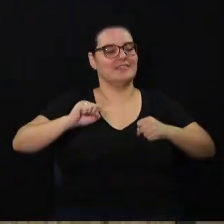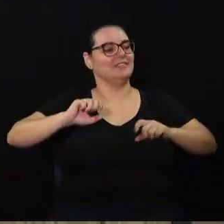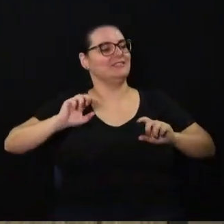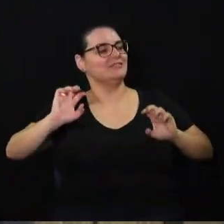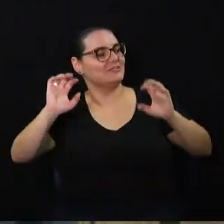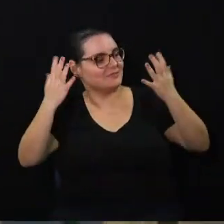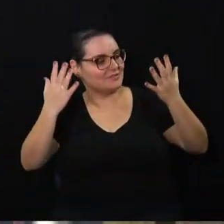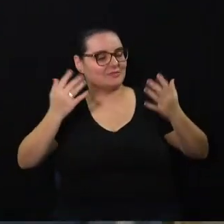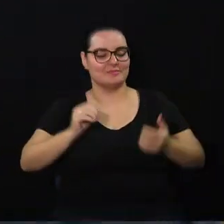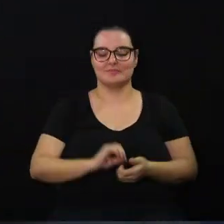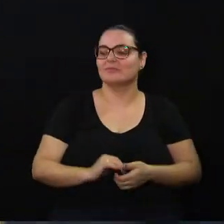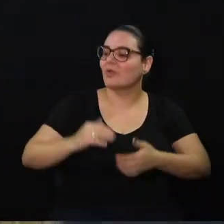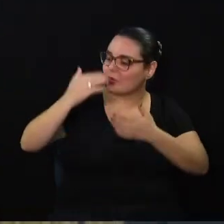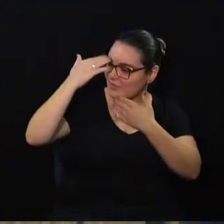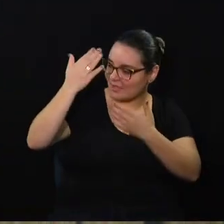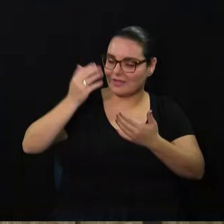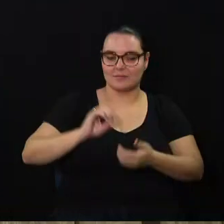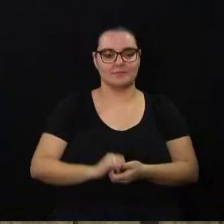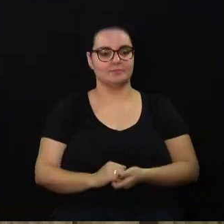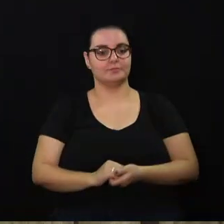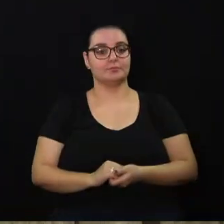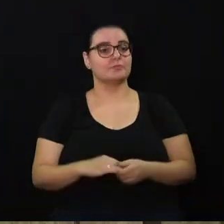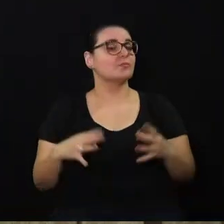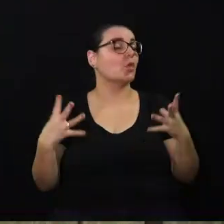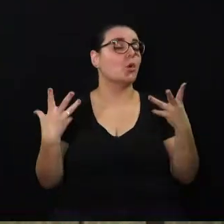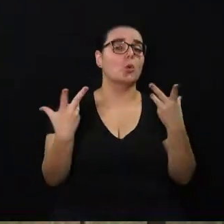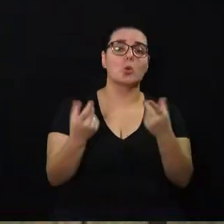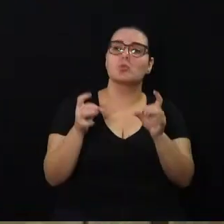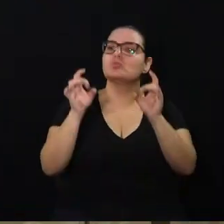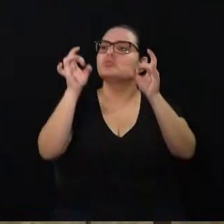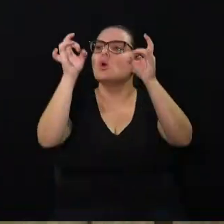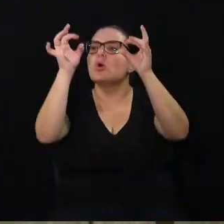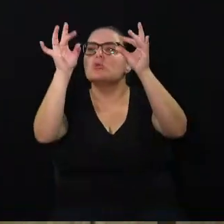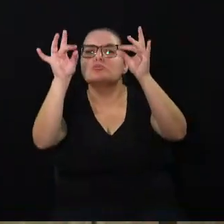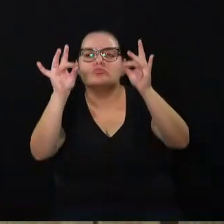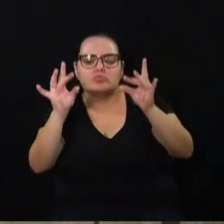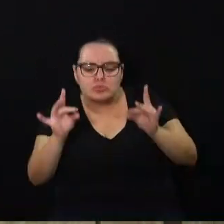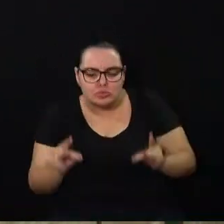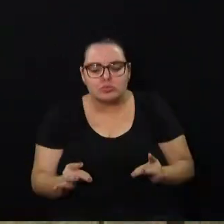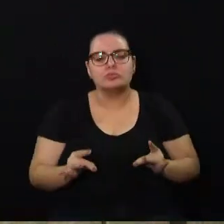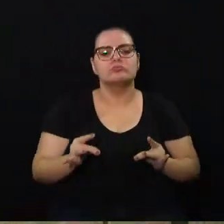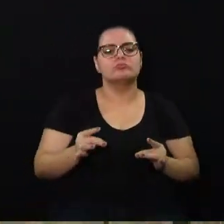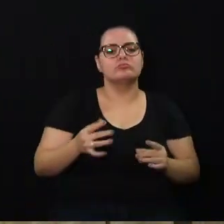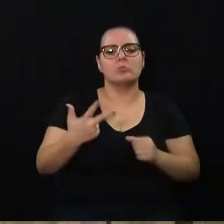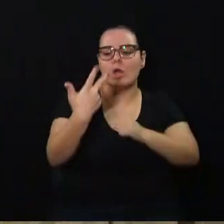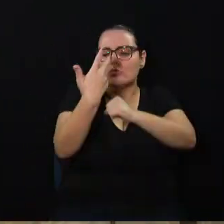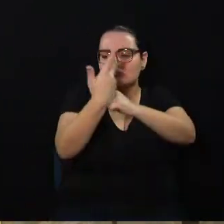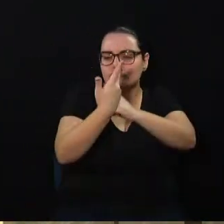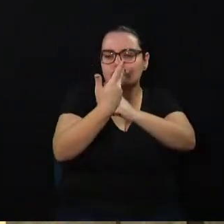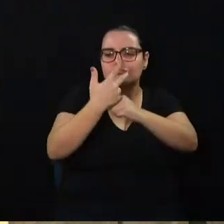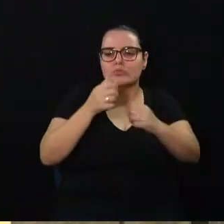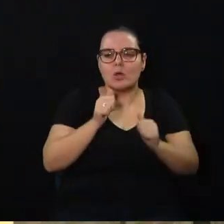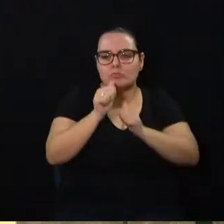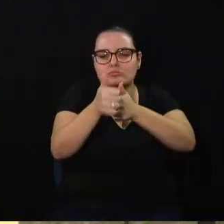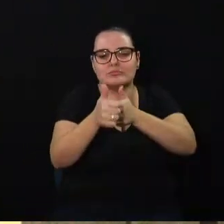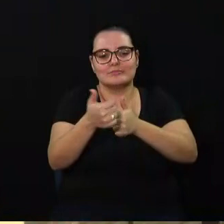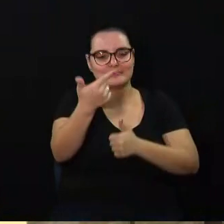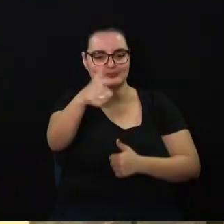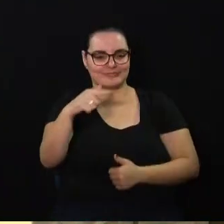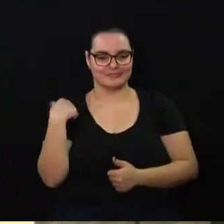obrigada então todos os detalhes desse seminário você acompanha a partir de agora então fique com a